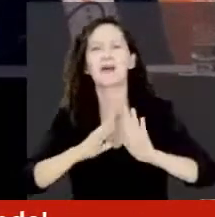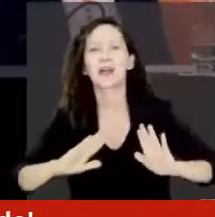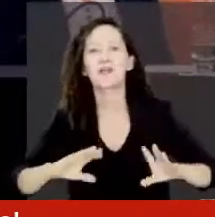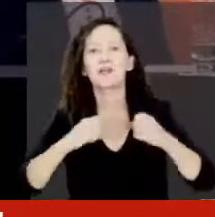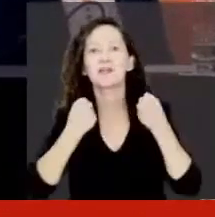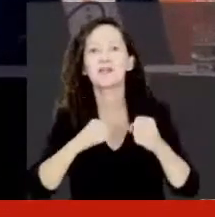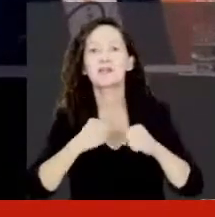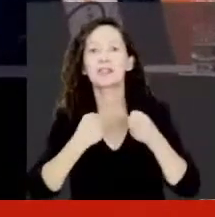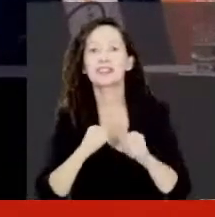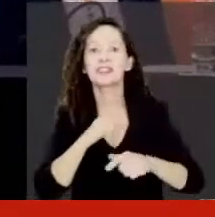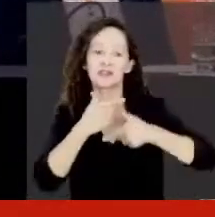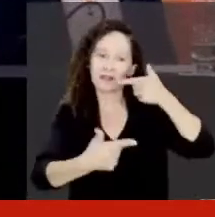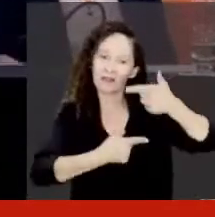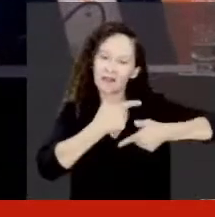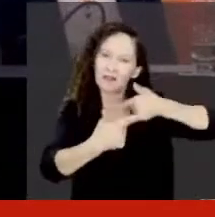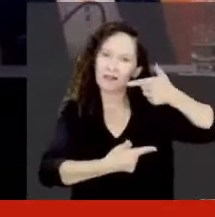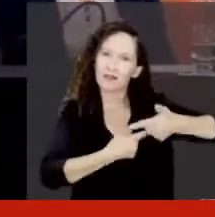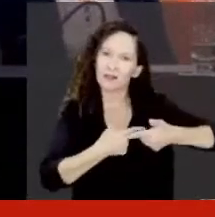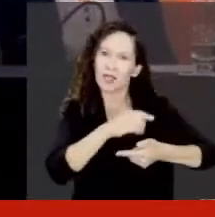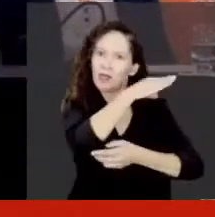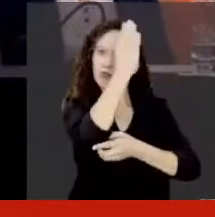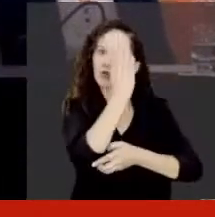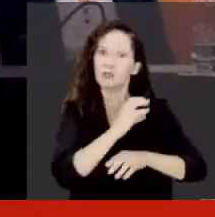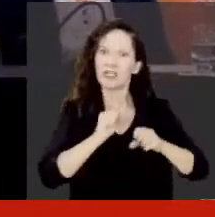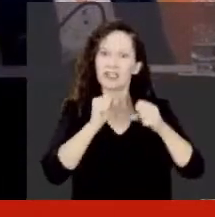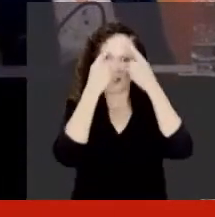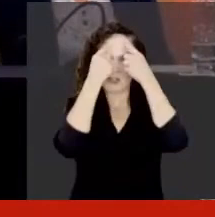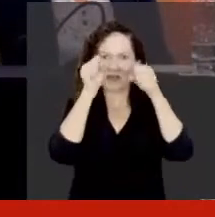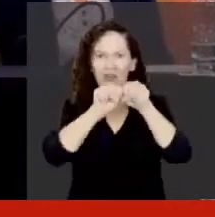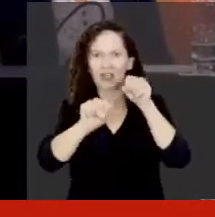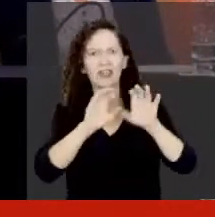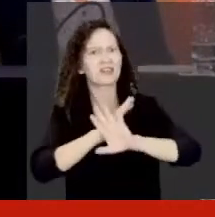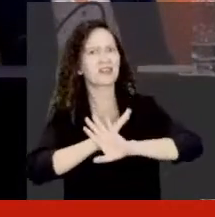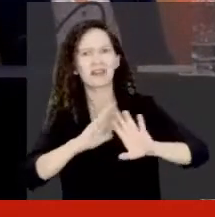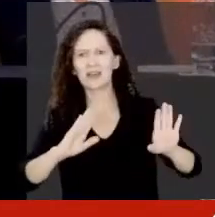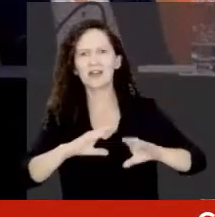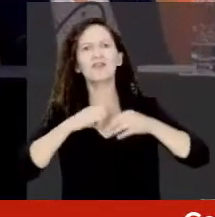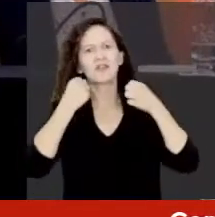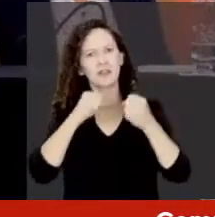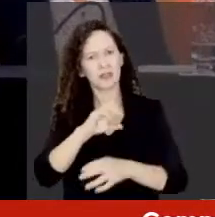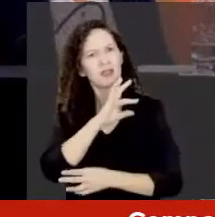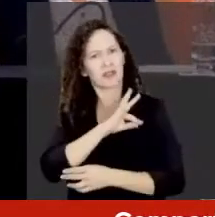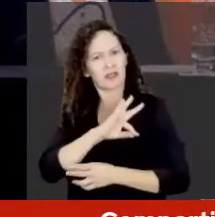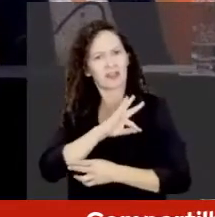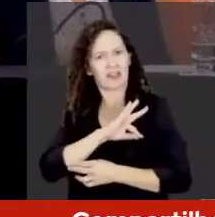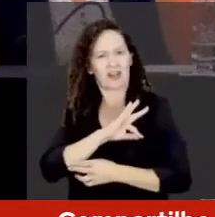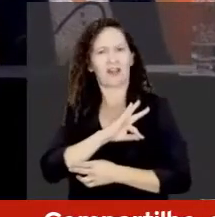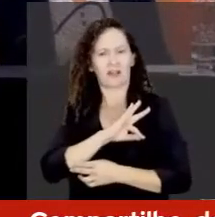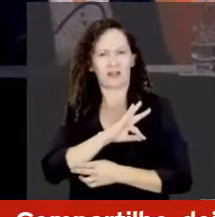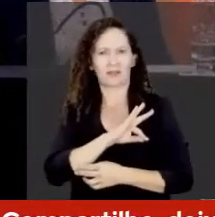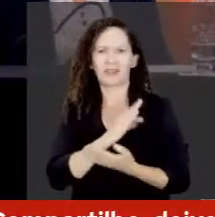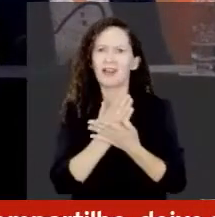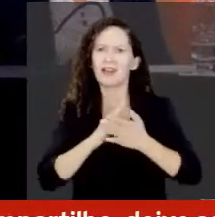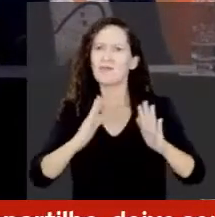compromisso. Compromisso meu, um compromisso do meu partido, um compromisso seu e